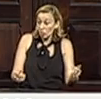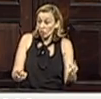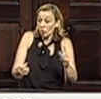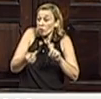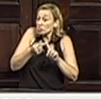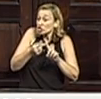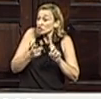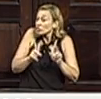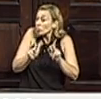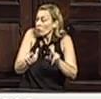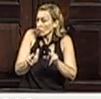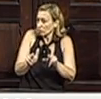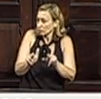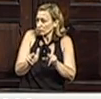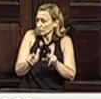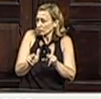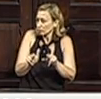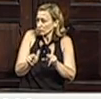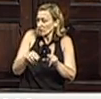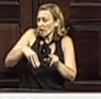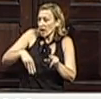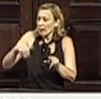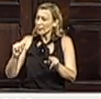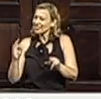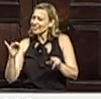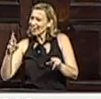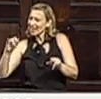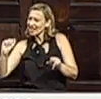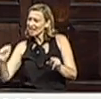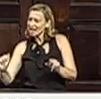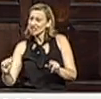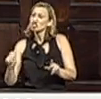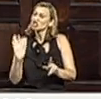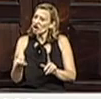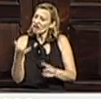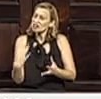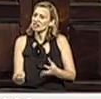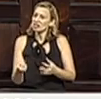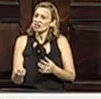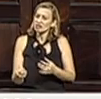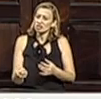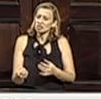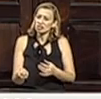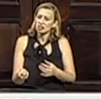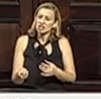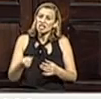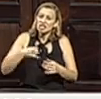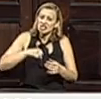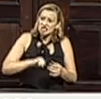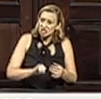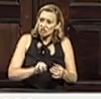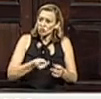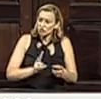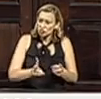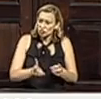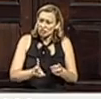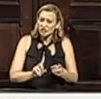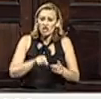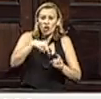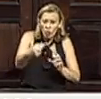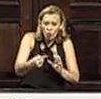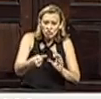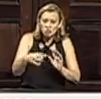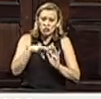Flávio Serafini a matéria já votada, Senão, daqui a pouco surge uma outra emenda que altera